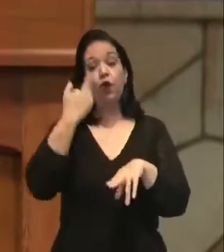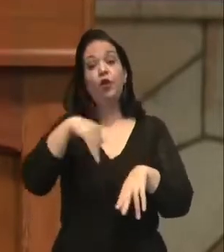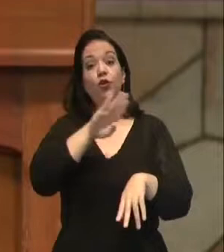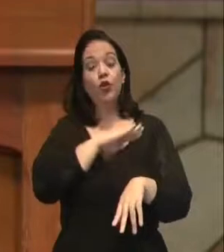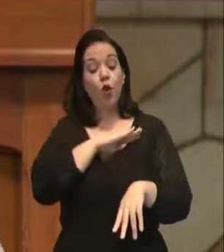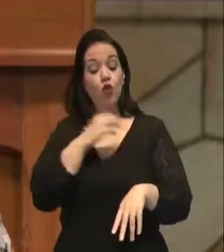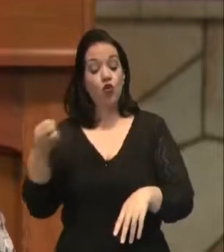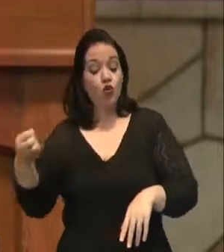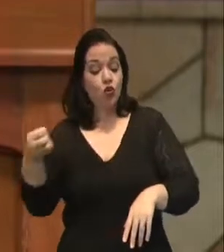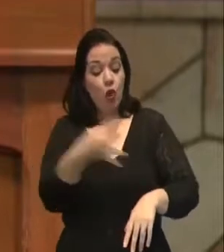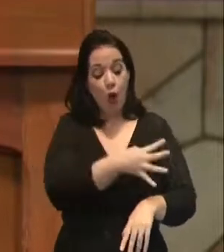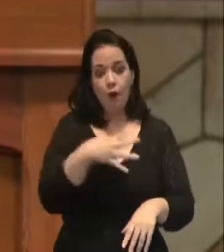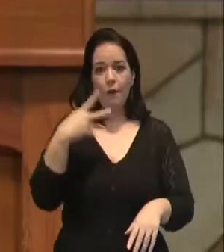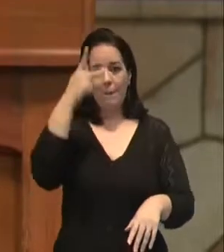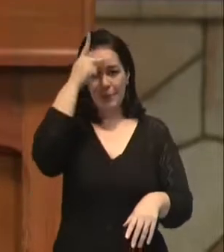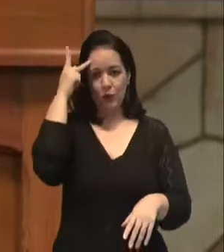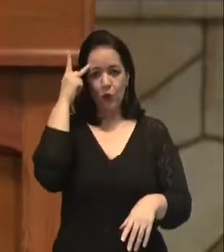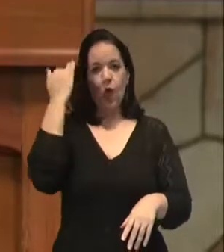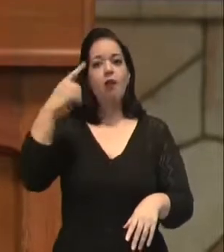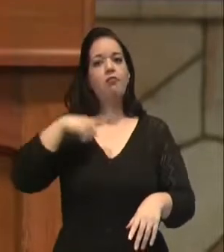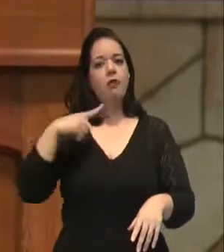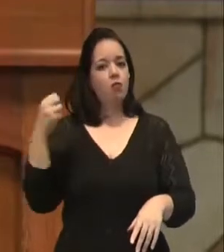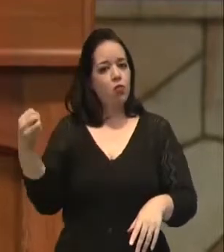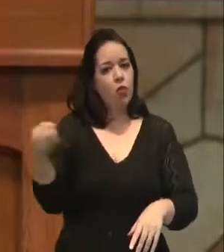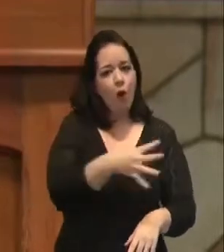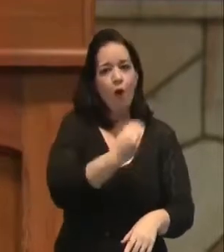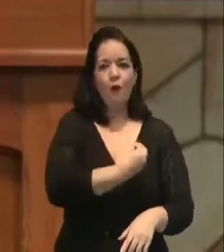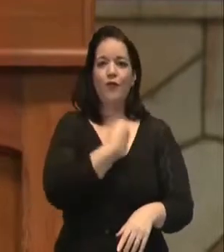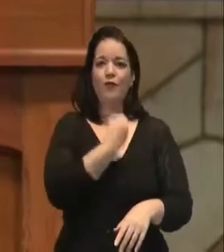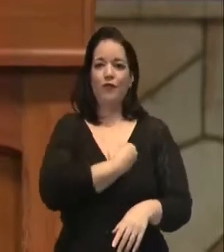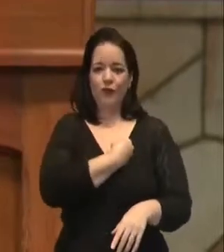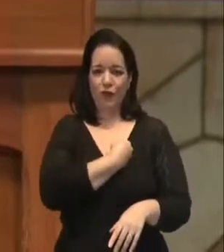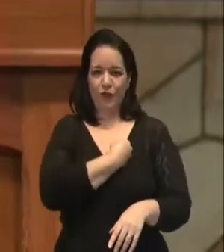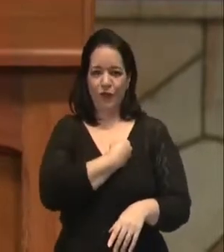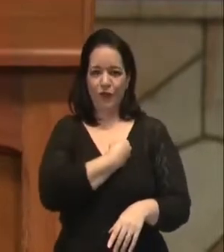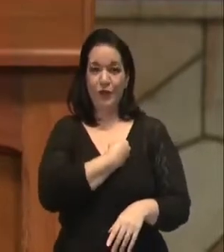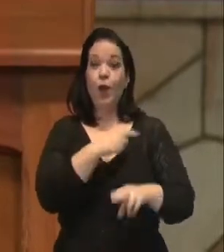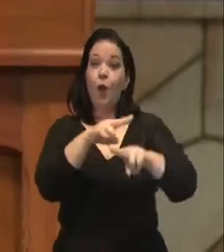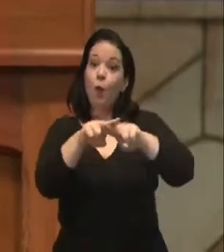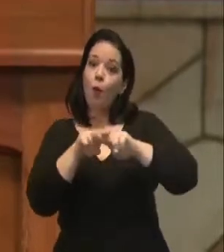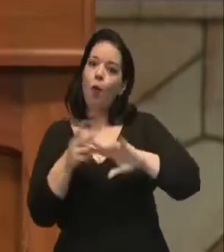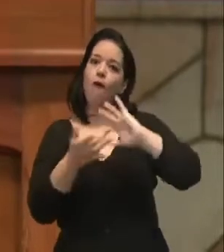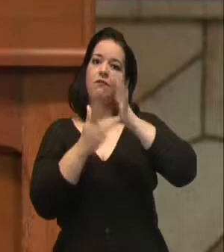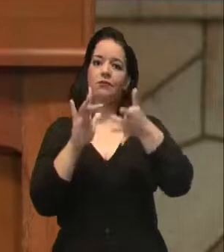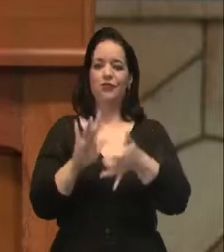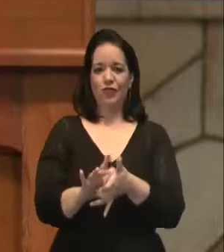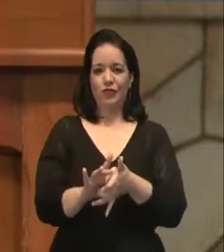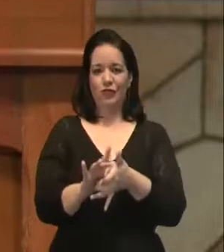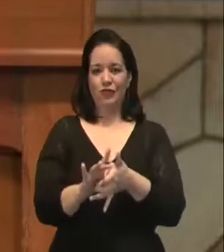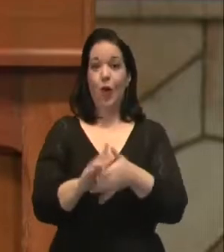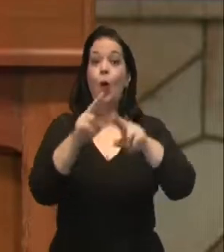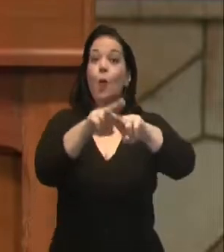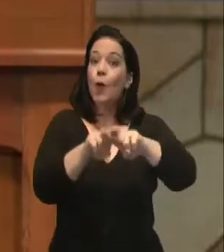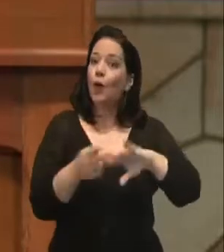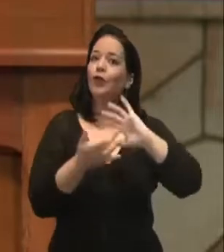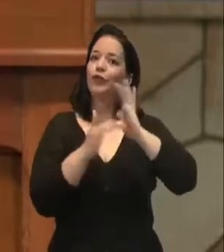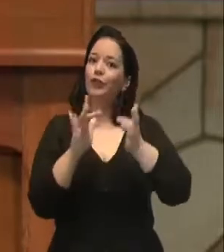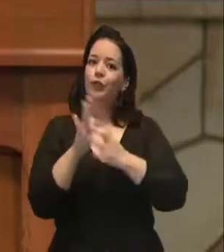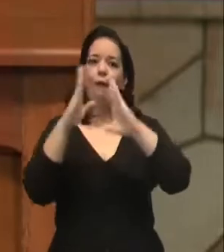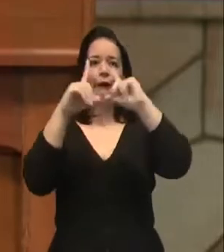criaturas, em Cristo a igreja é um organismo vivo, nós temos a